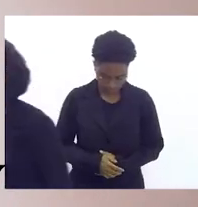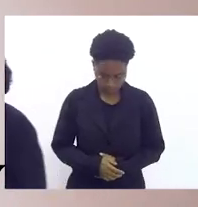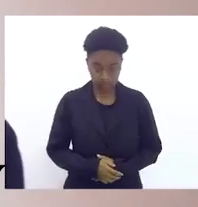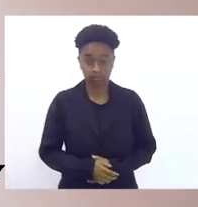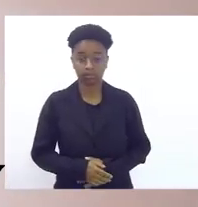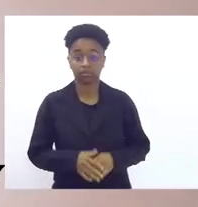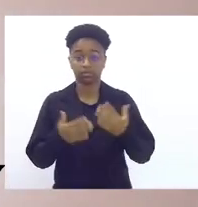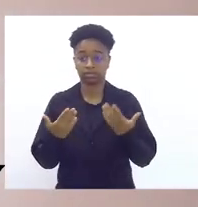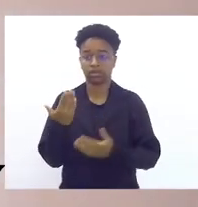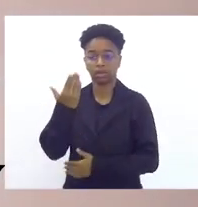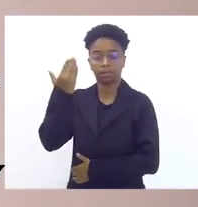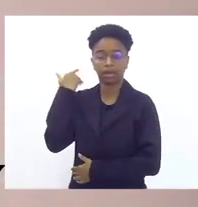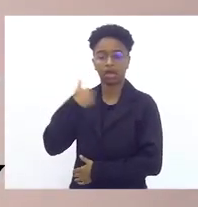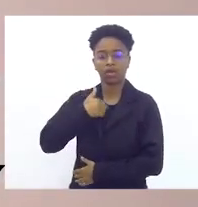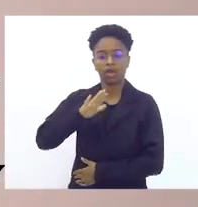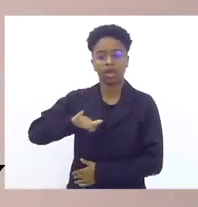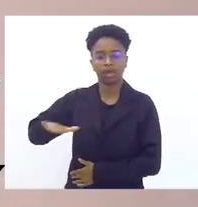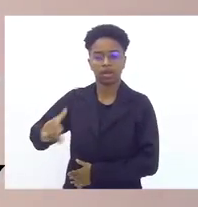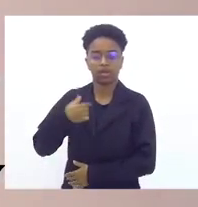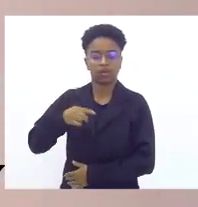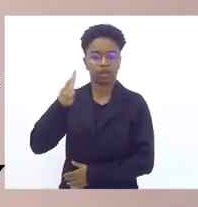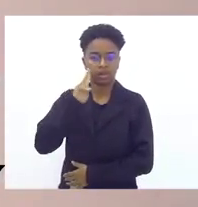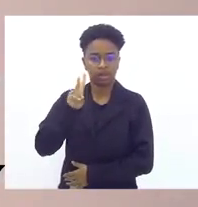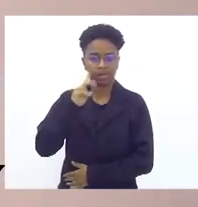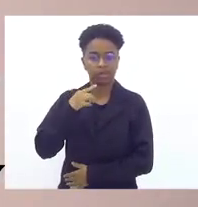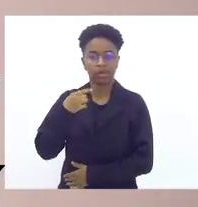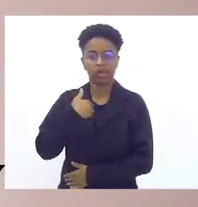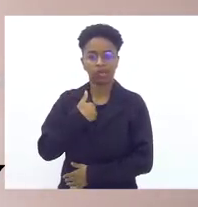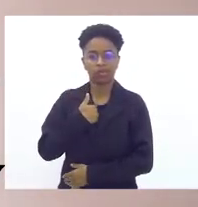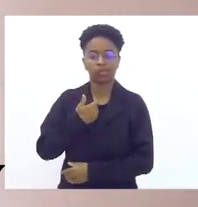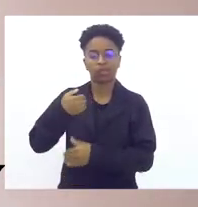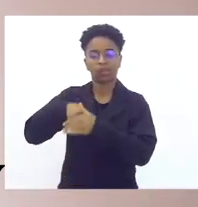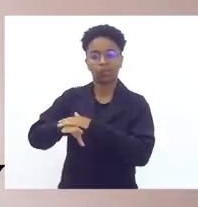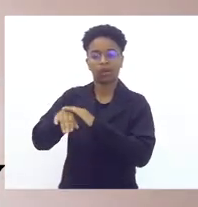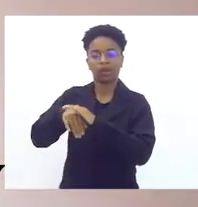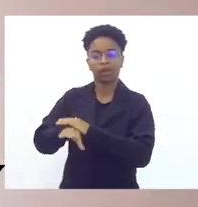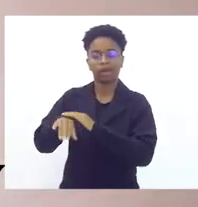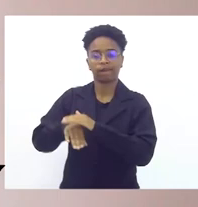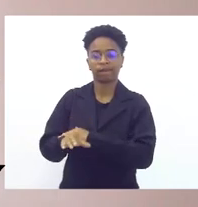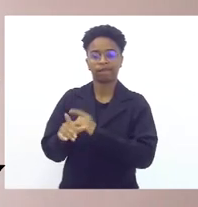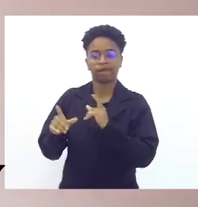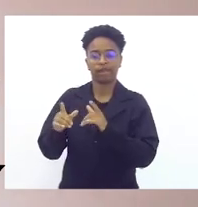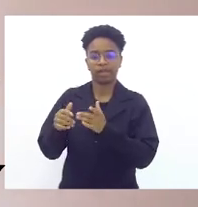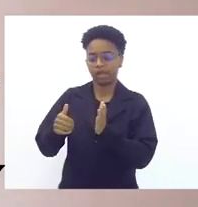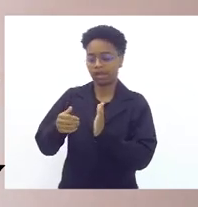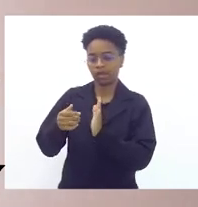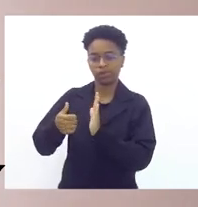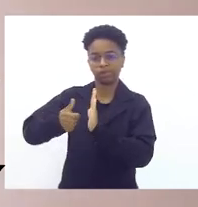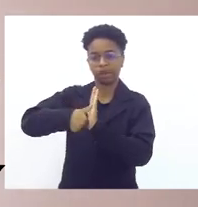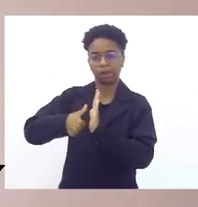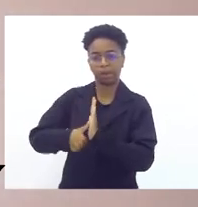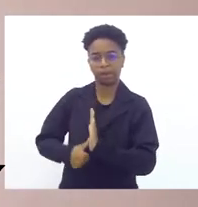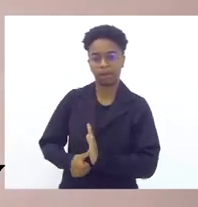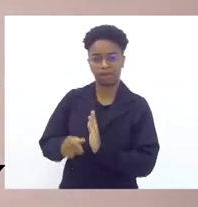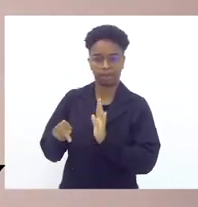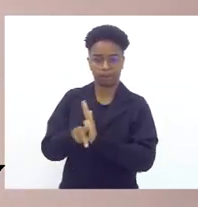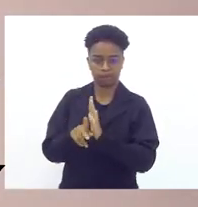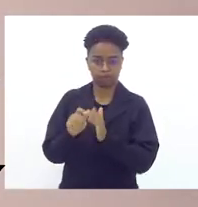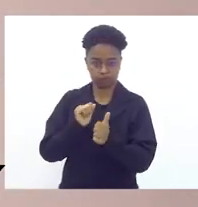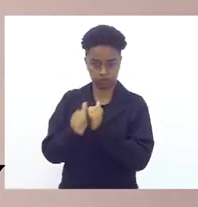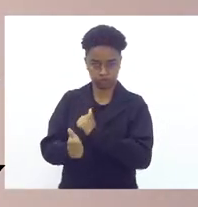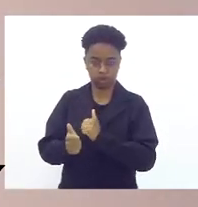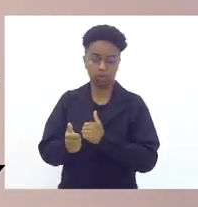criança eu lembro que eu colecionava álbuns de figurinha de futebol e como todos jovens